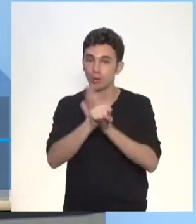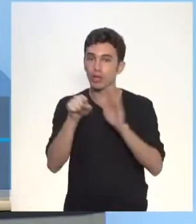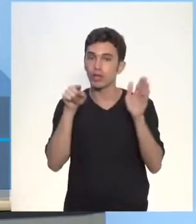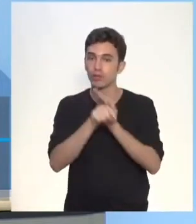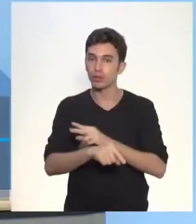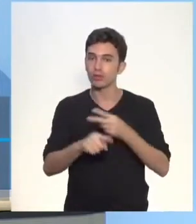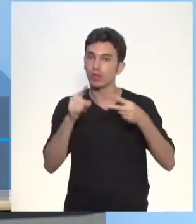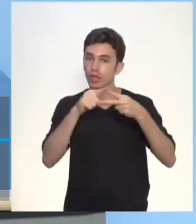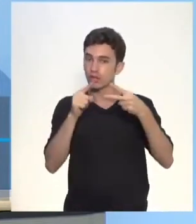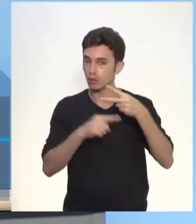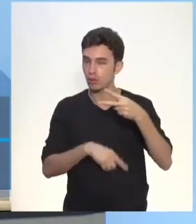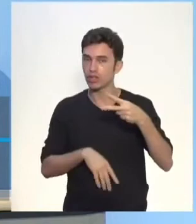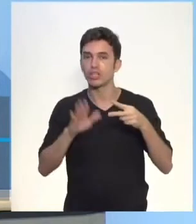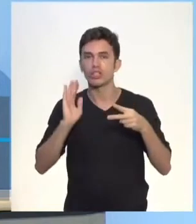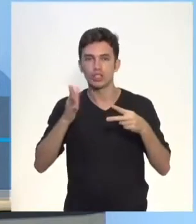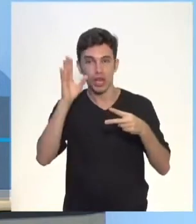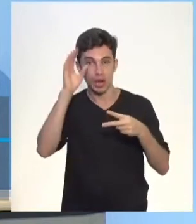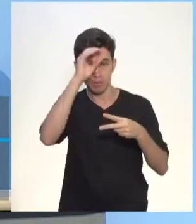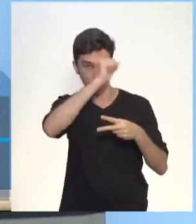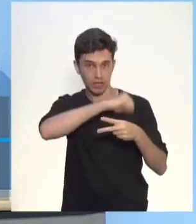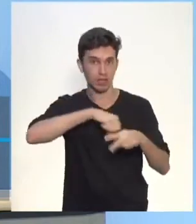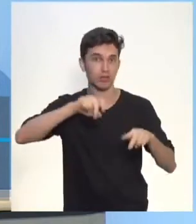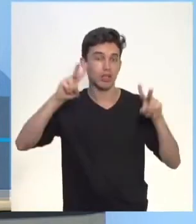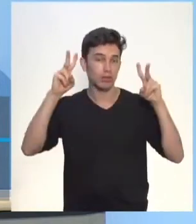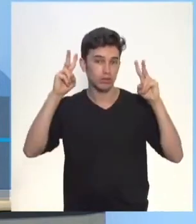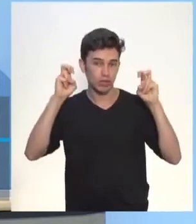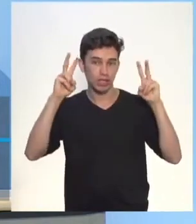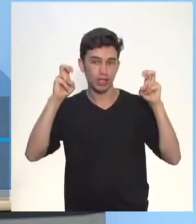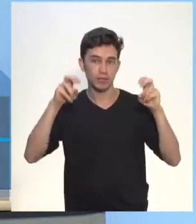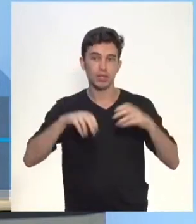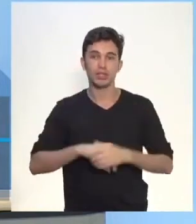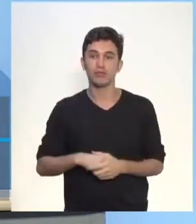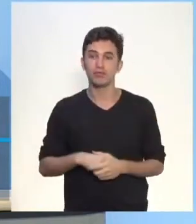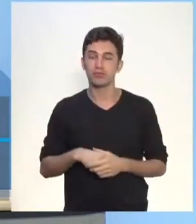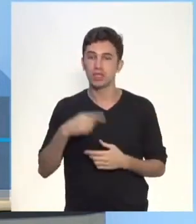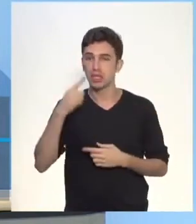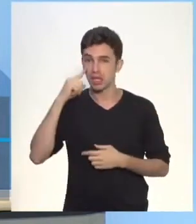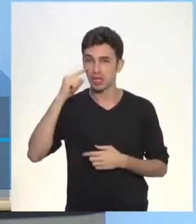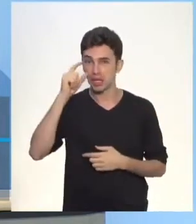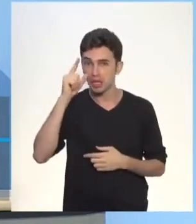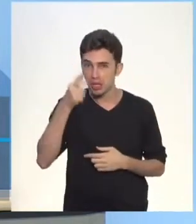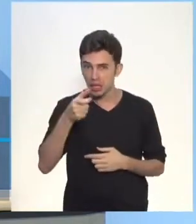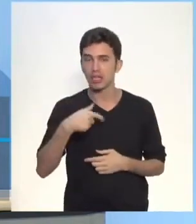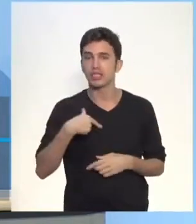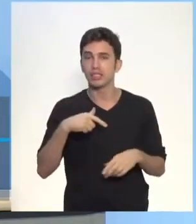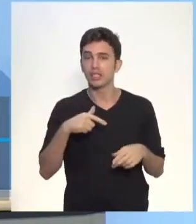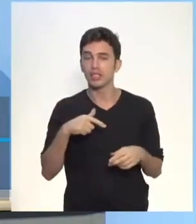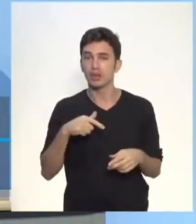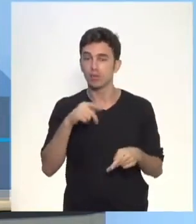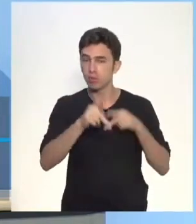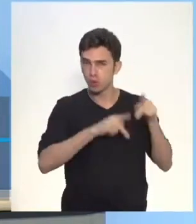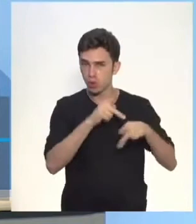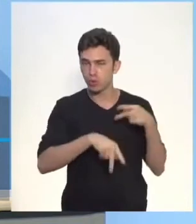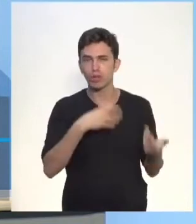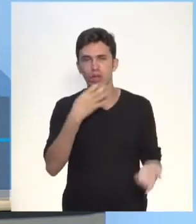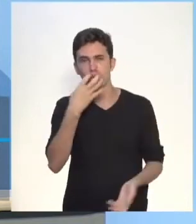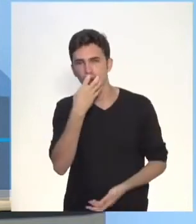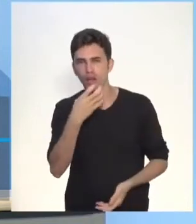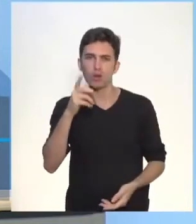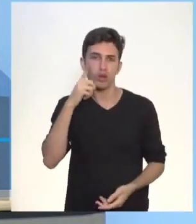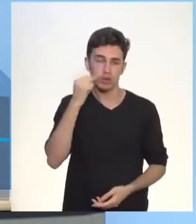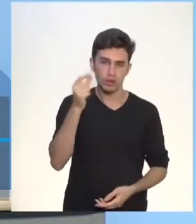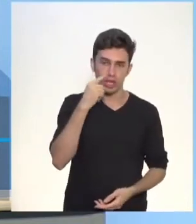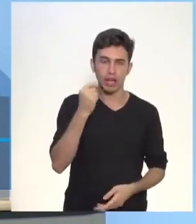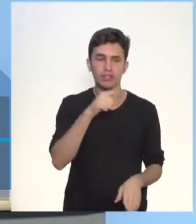Então, nós já vimos que é um assunto de interesse público, que são os cães e os gatos, que estão mexendo no